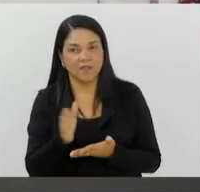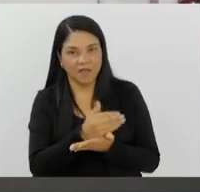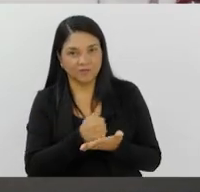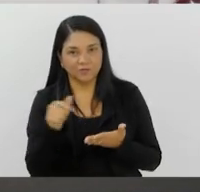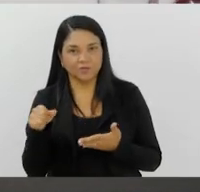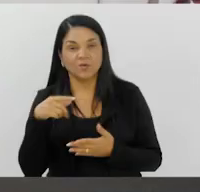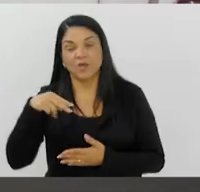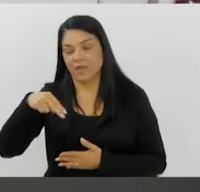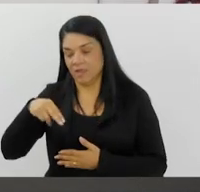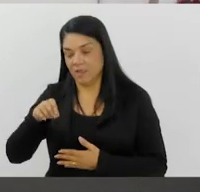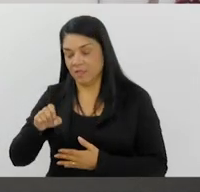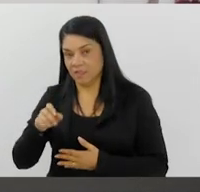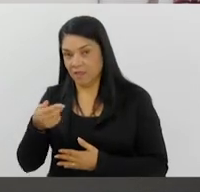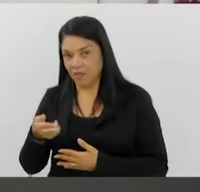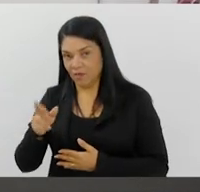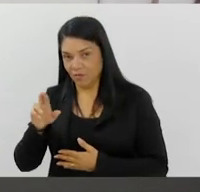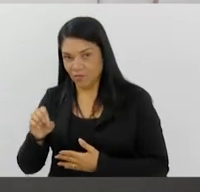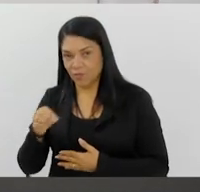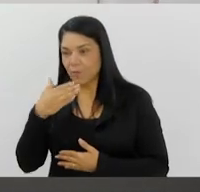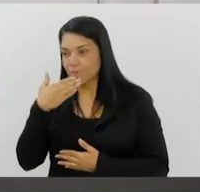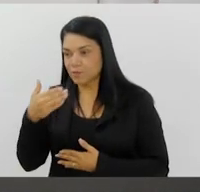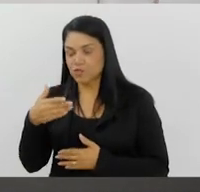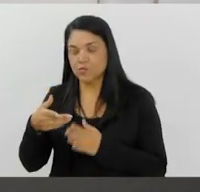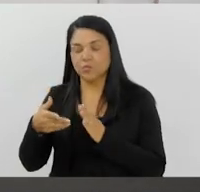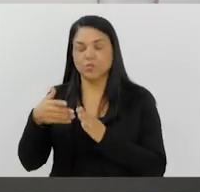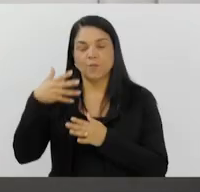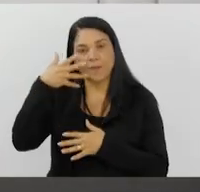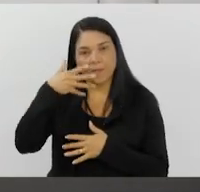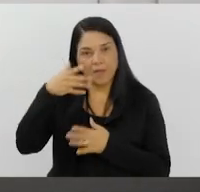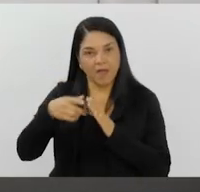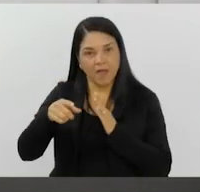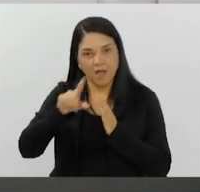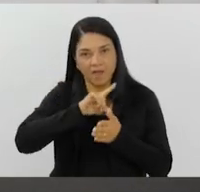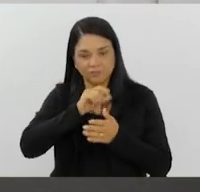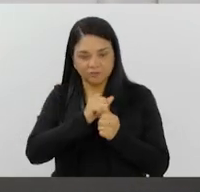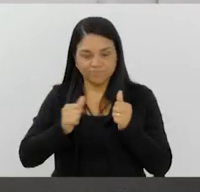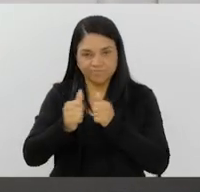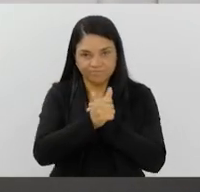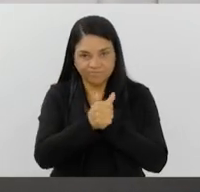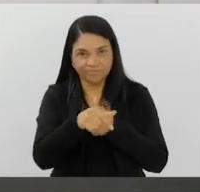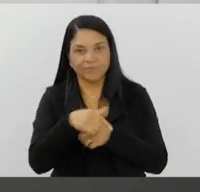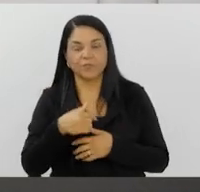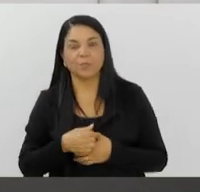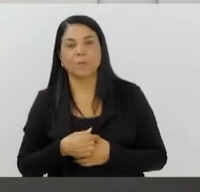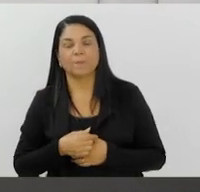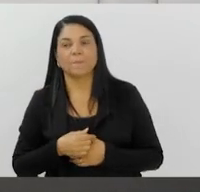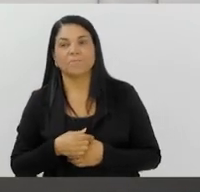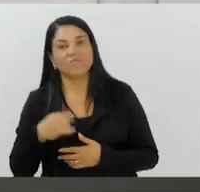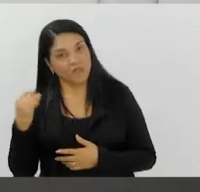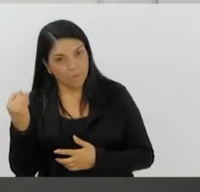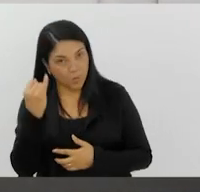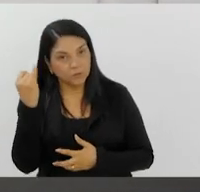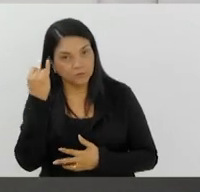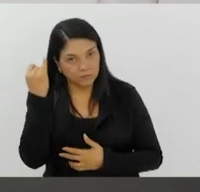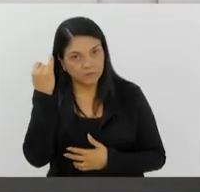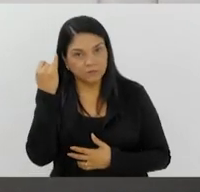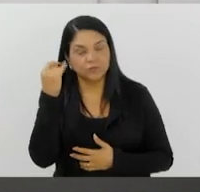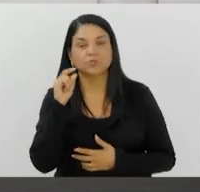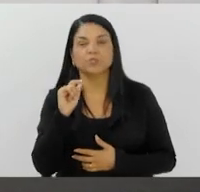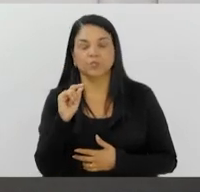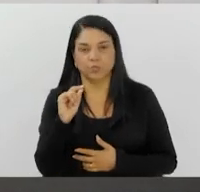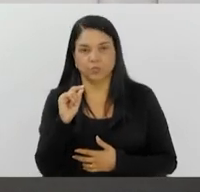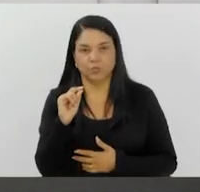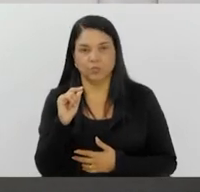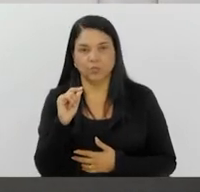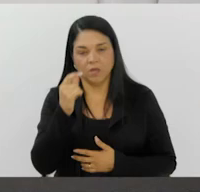neg antes de você falar eu queria fazer apenas uma pequena observação para nós todos aqui que é uma coisa importante que é o seguinte